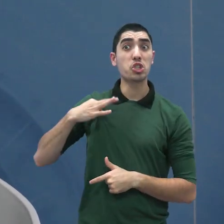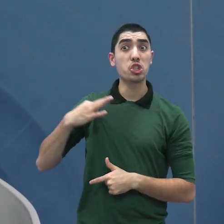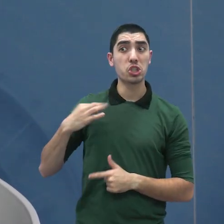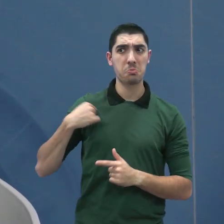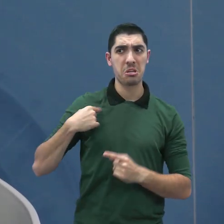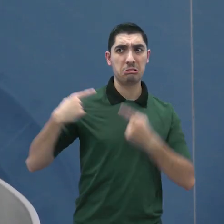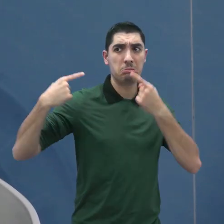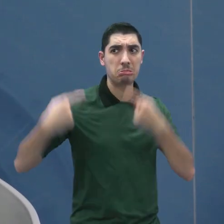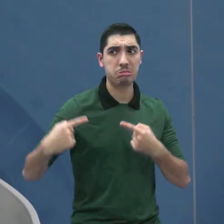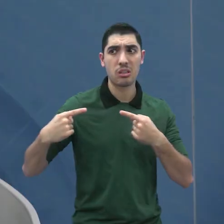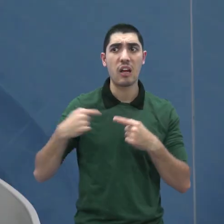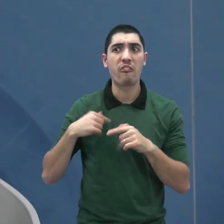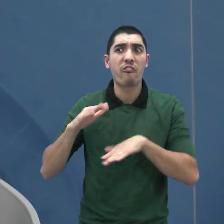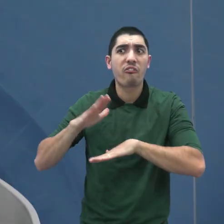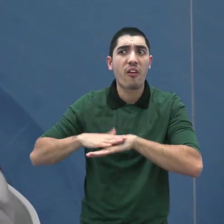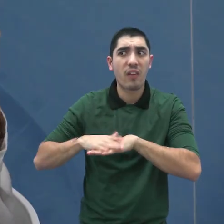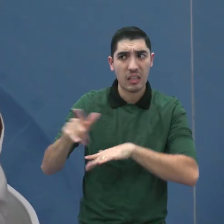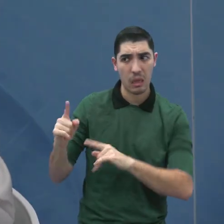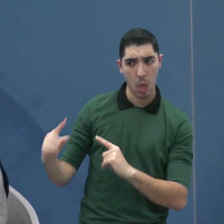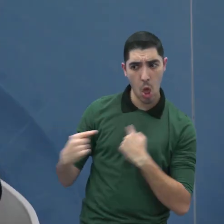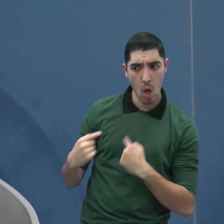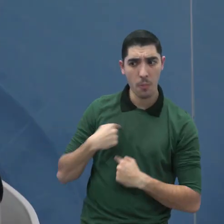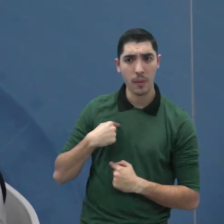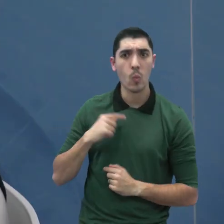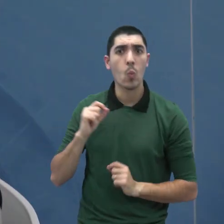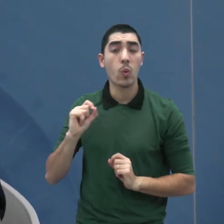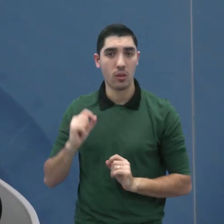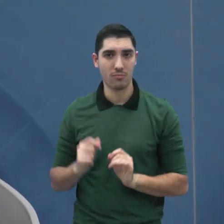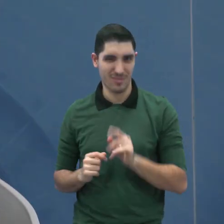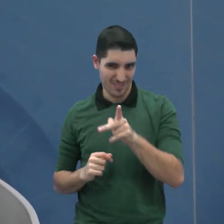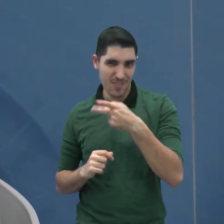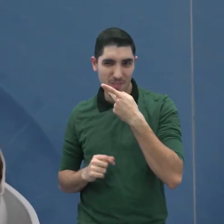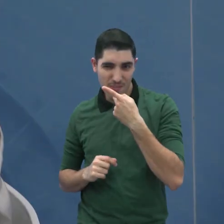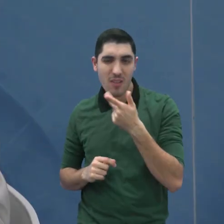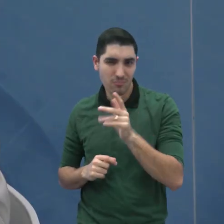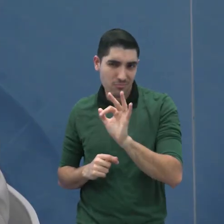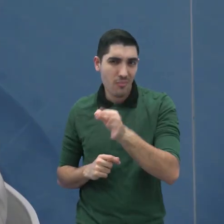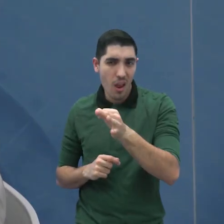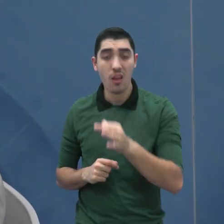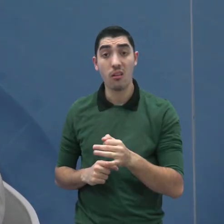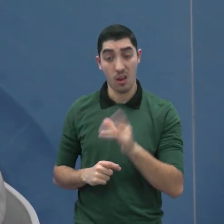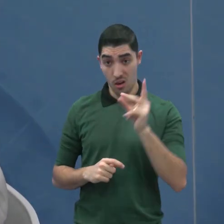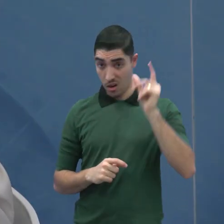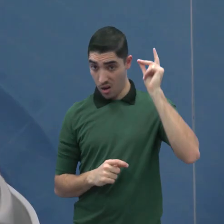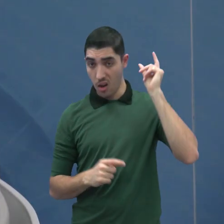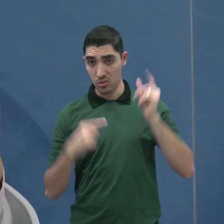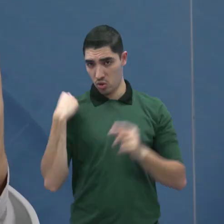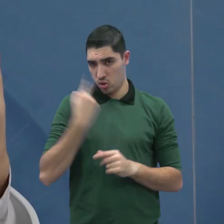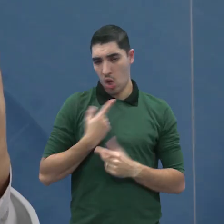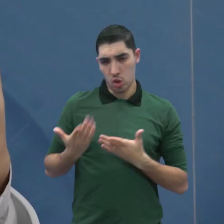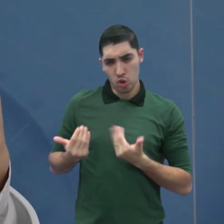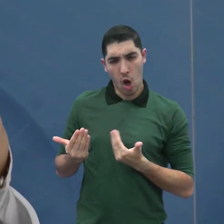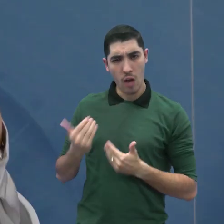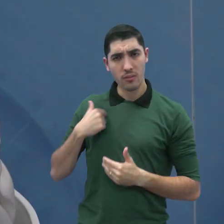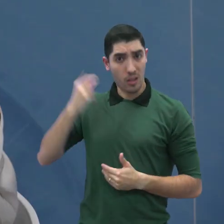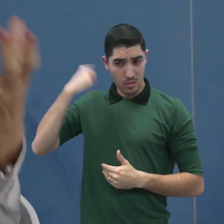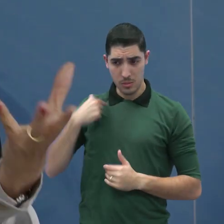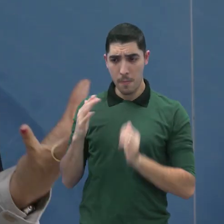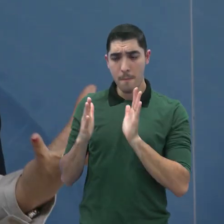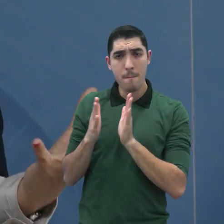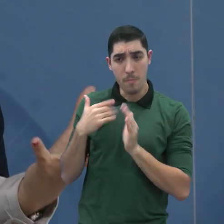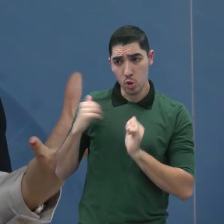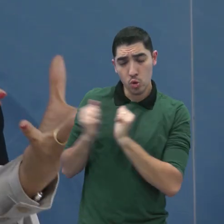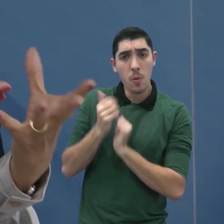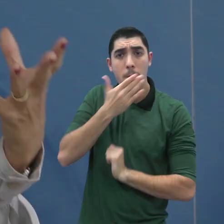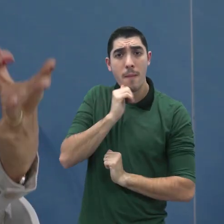acho que o perigo, e é assim, é o que você falou, né, Dani? Quando a gente era nova, eu ia no estádio com meu pai, eu lembro que meu